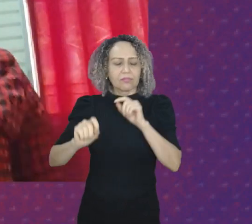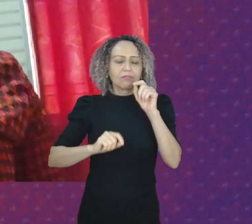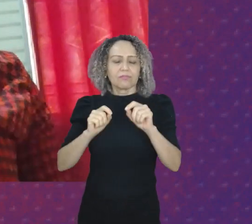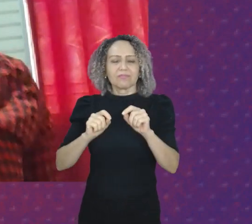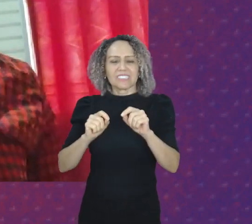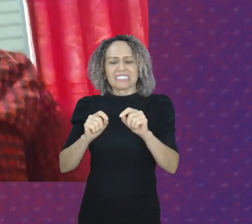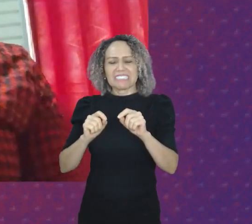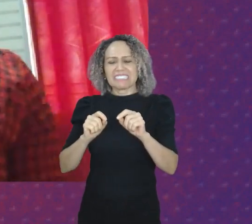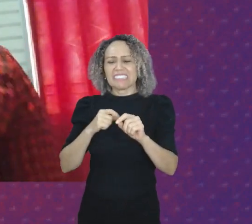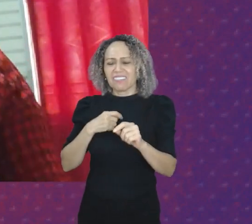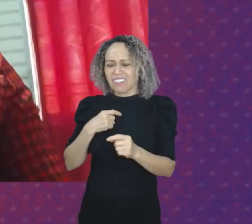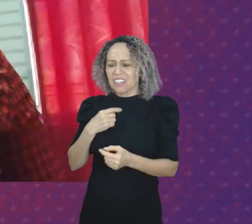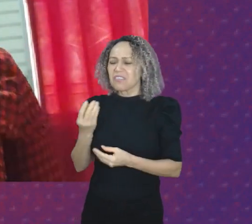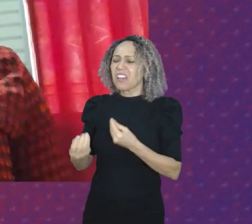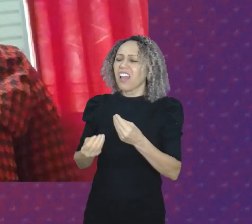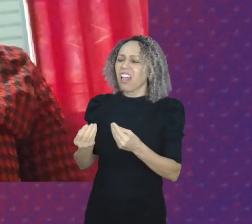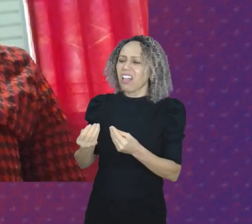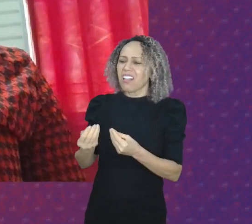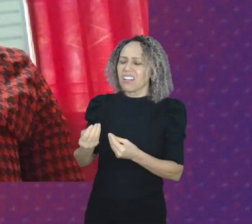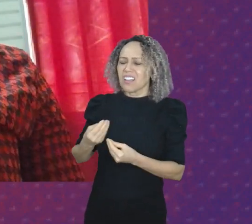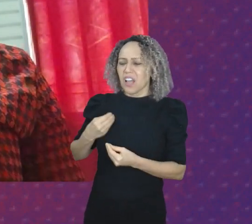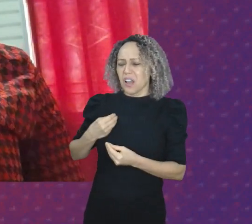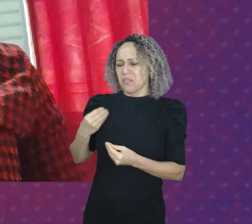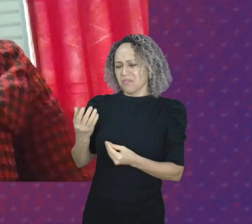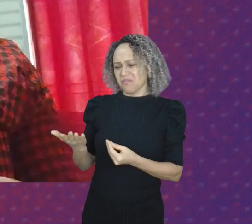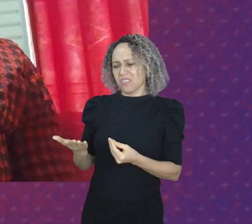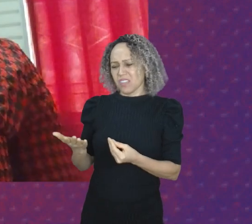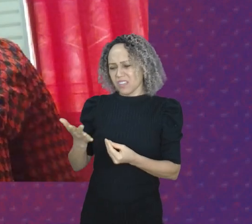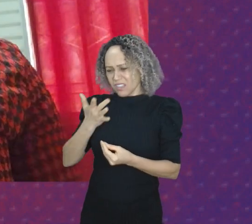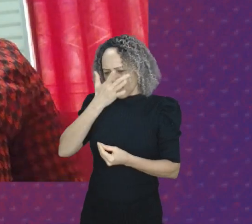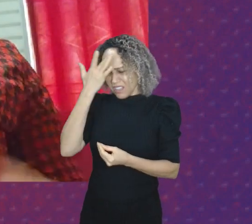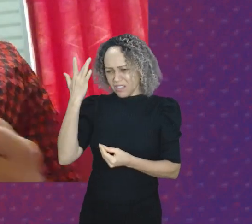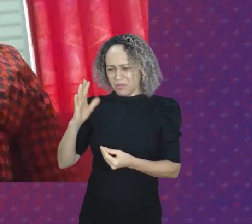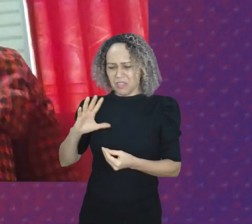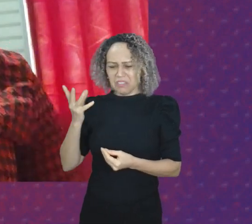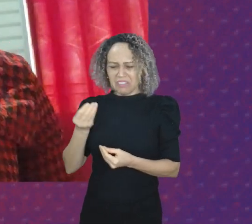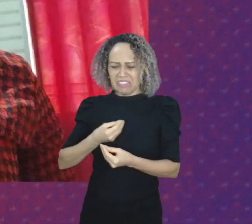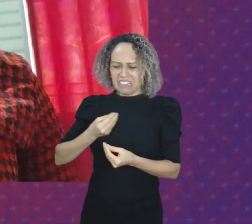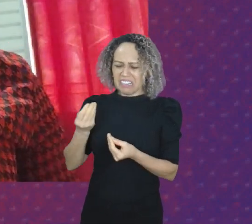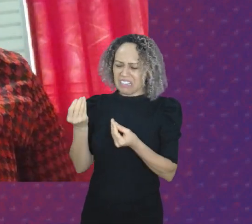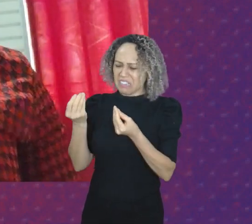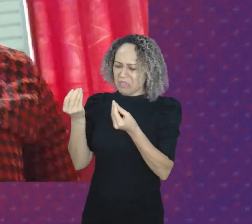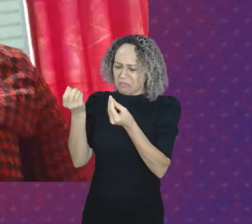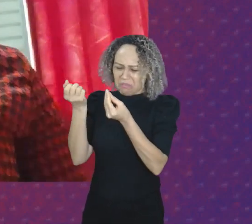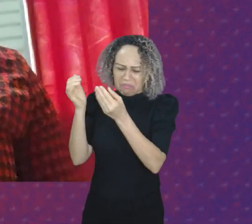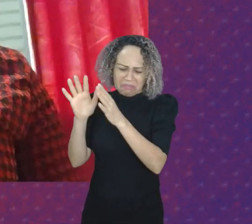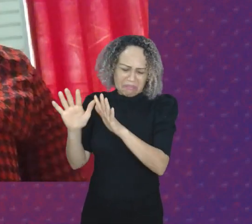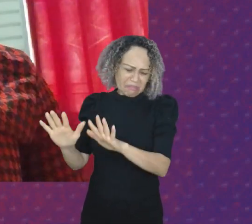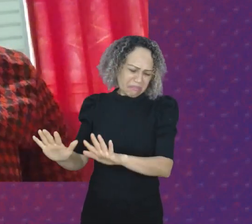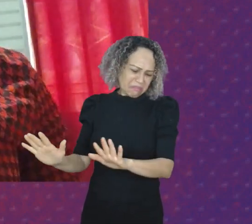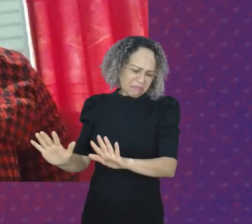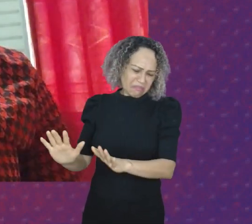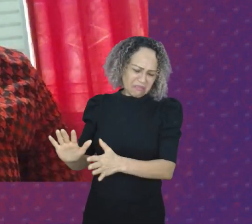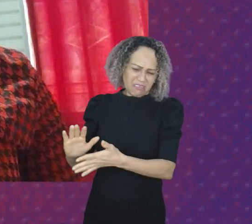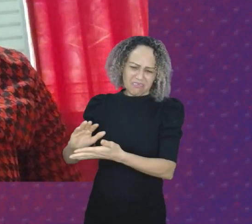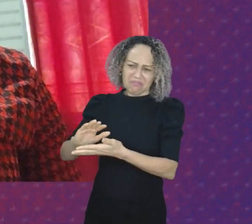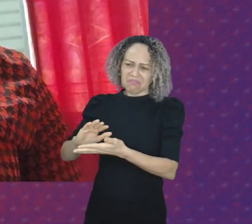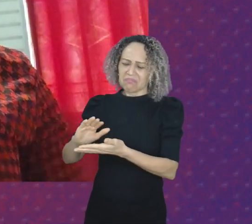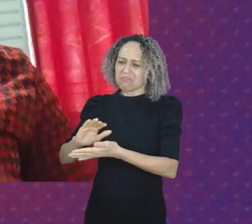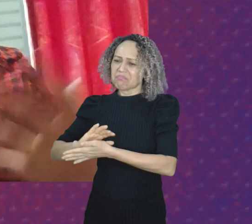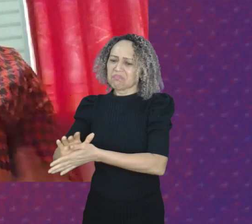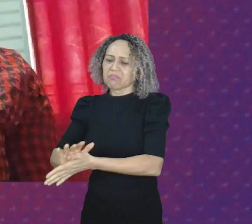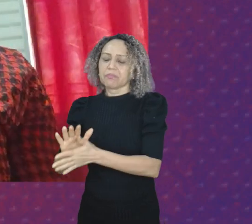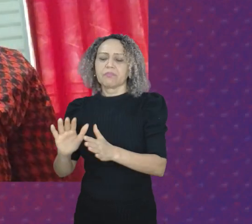menosprezar mais ainda a vida da população trans. Então, se eu não tenho direito à educação, se eu não tenho direito à